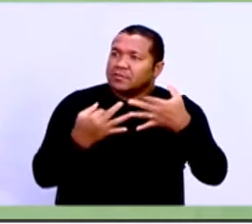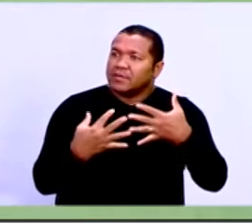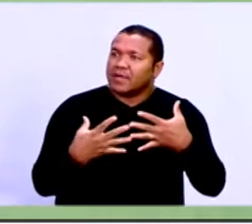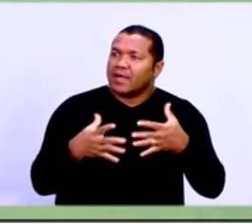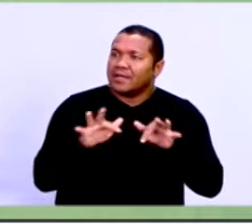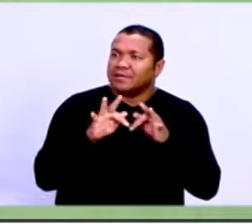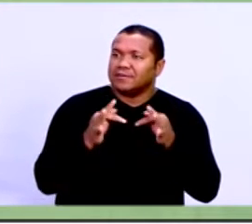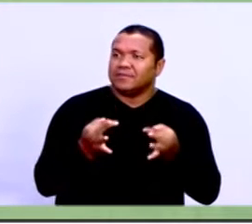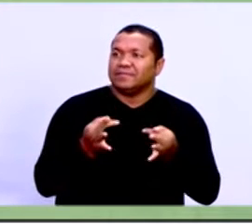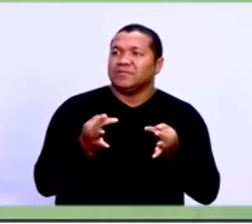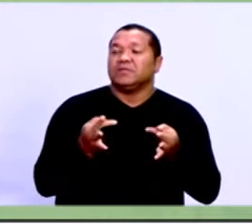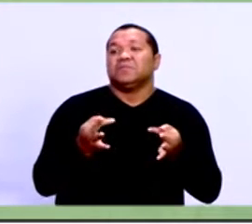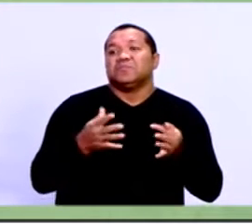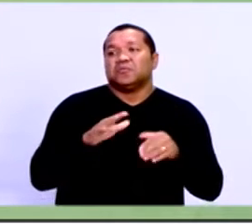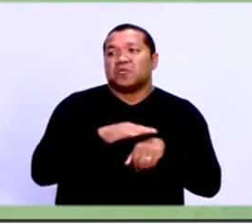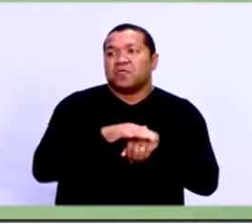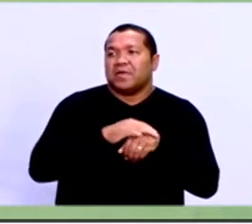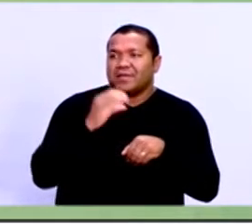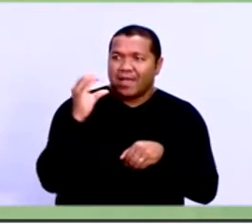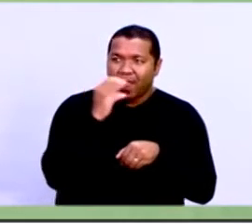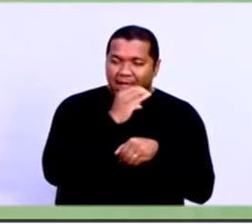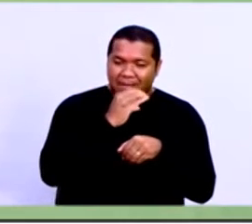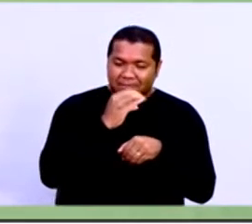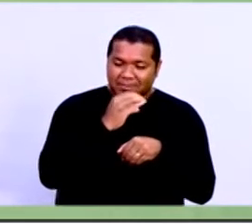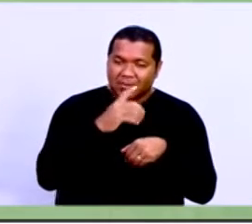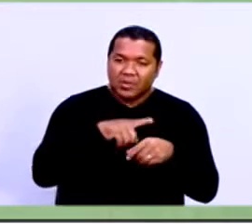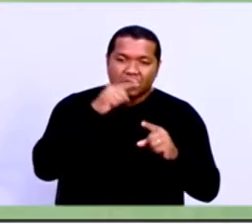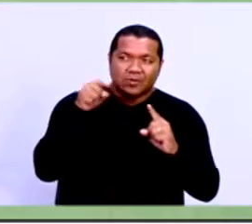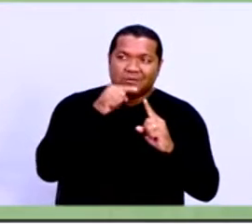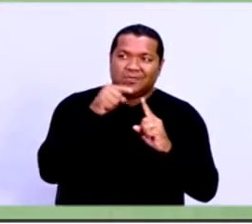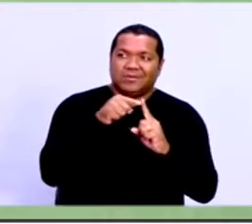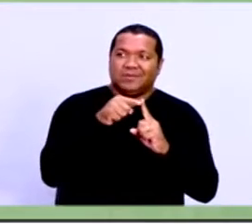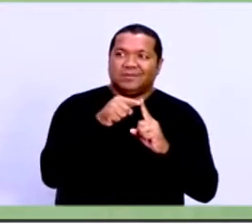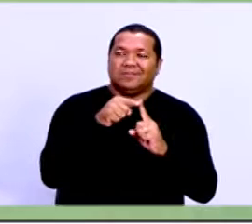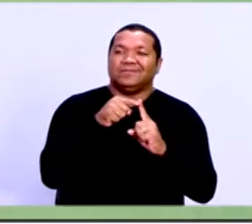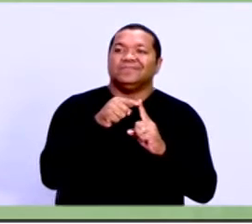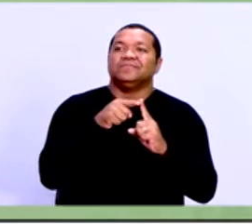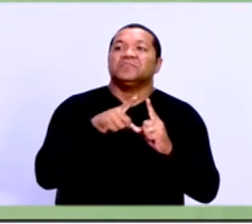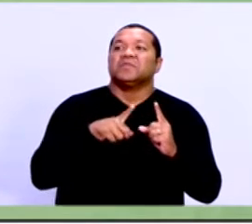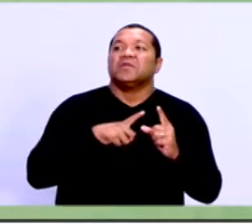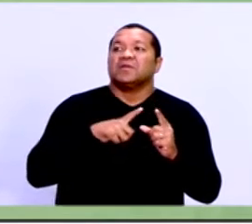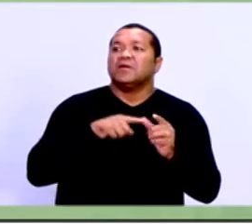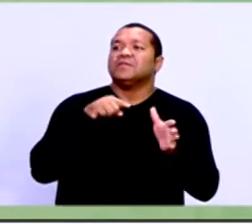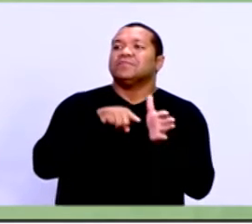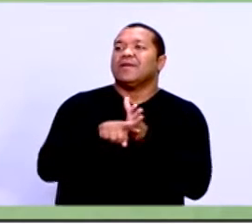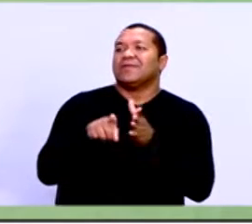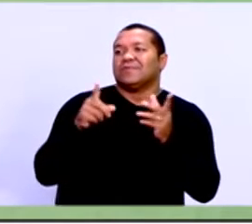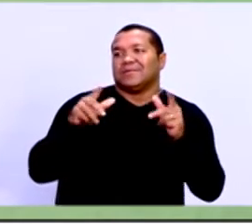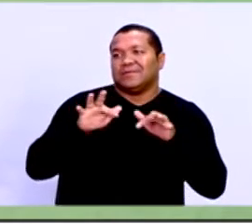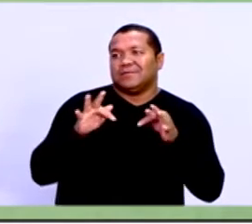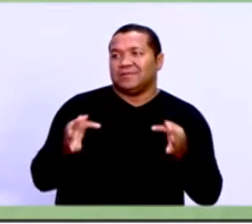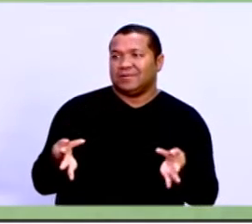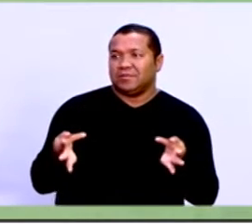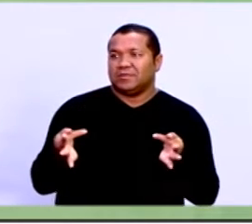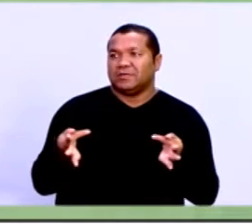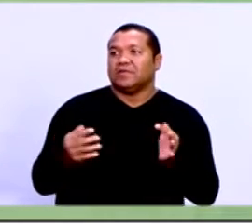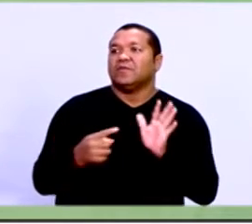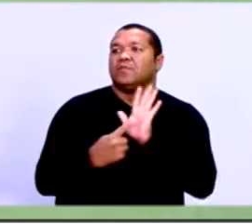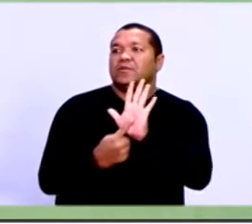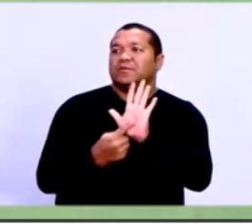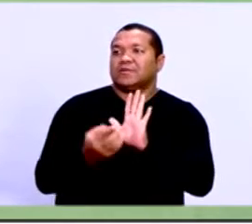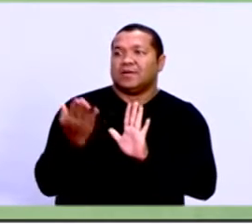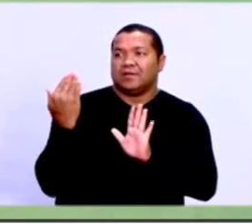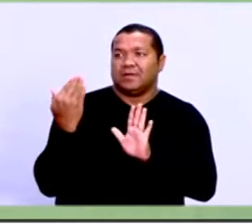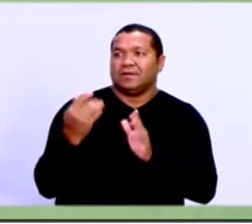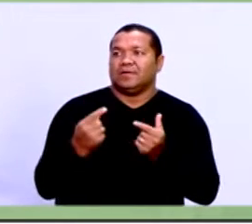de forma rápida e sucinta e precisa que são aquelas perguntas que nós que eu coloquei agora para vocês